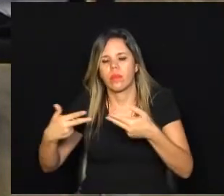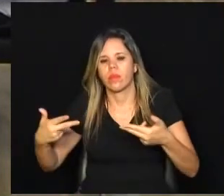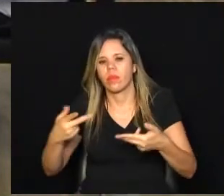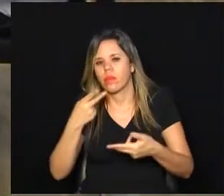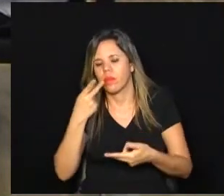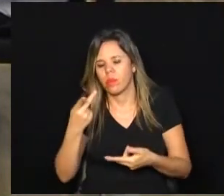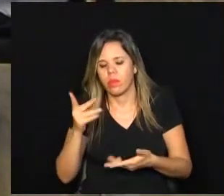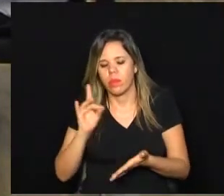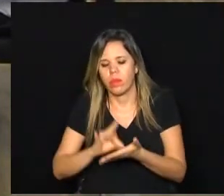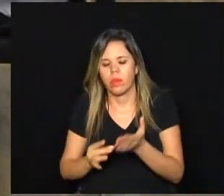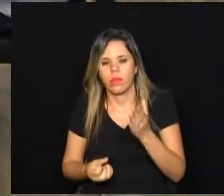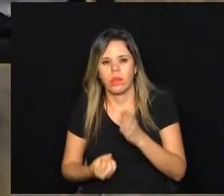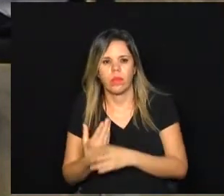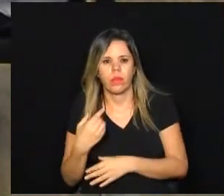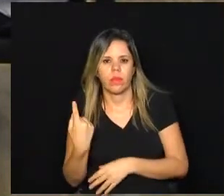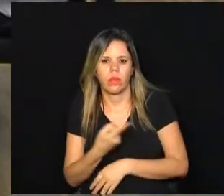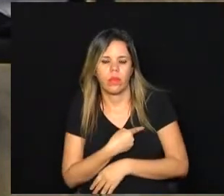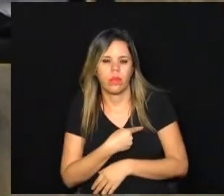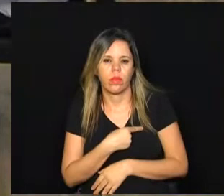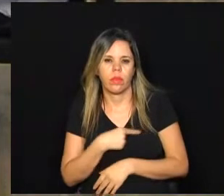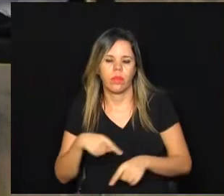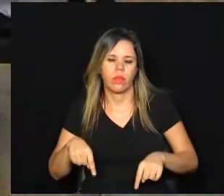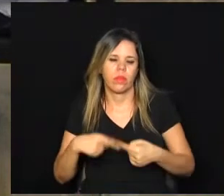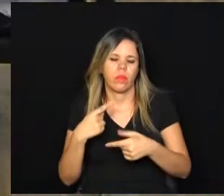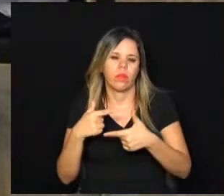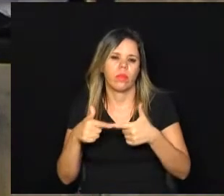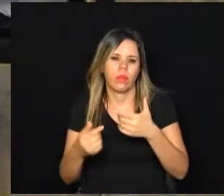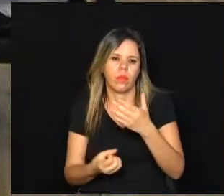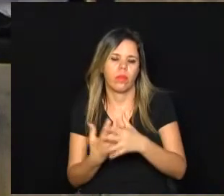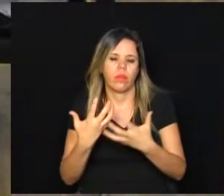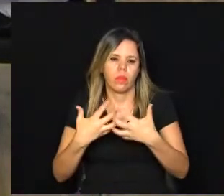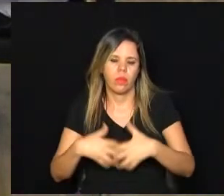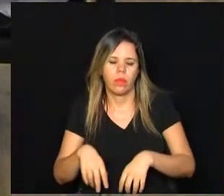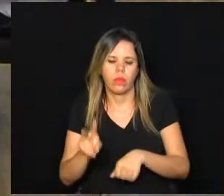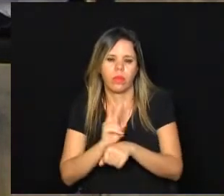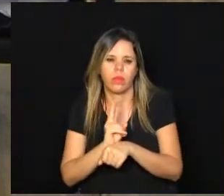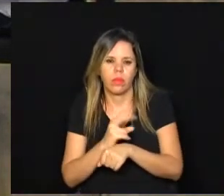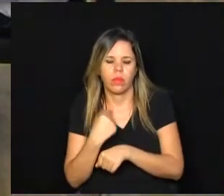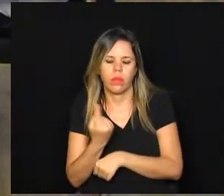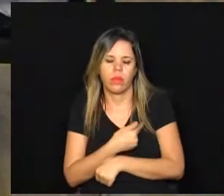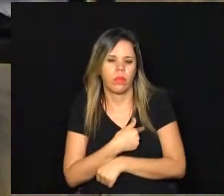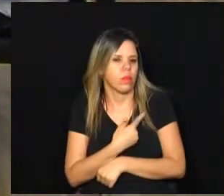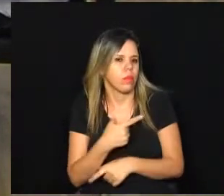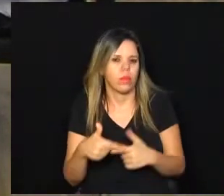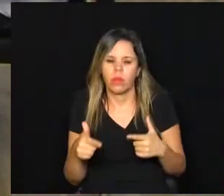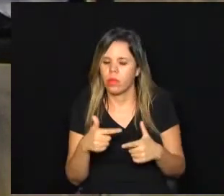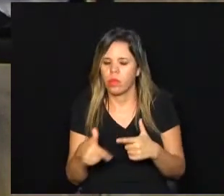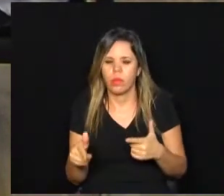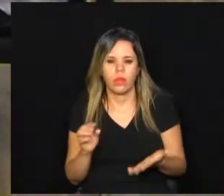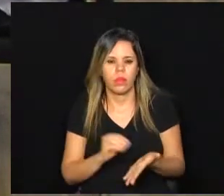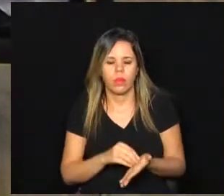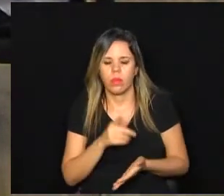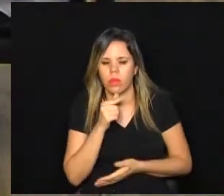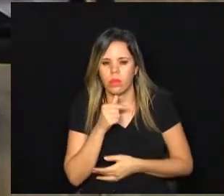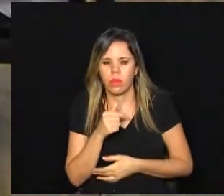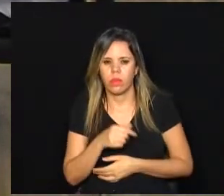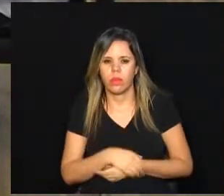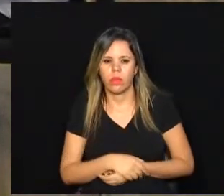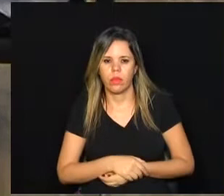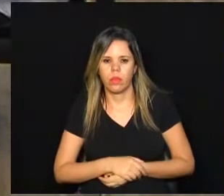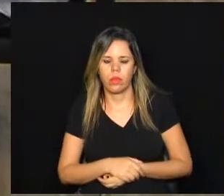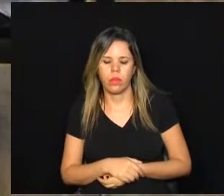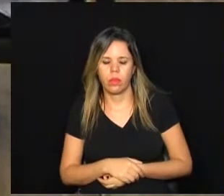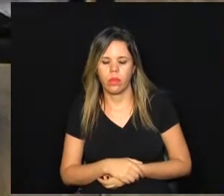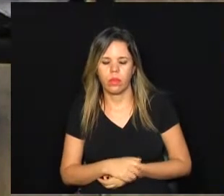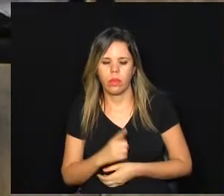foram realizados e a gente tem os desafios para garantir essa segurança, para que a gente não tenha mais essa escassez como a